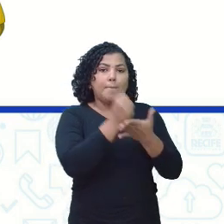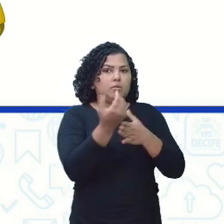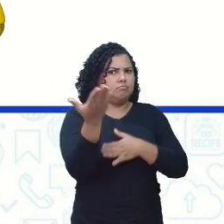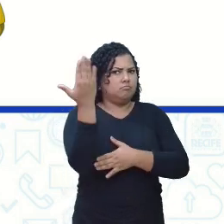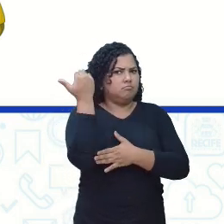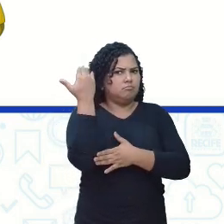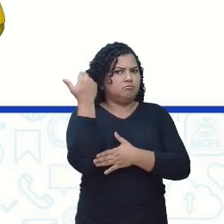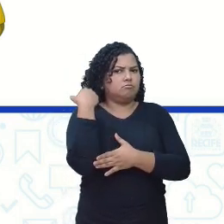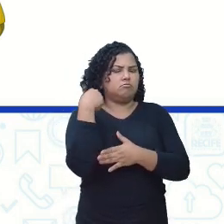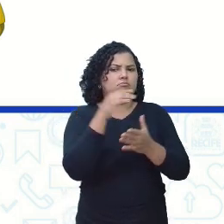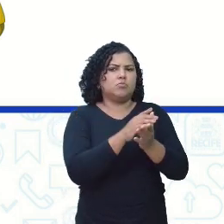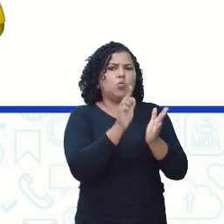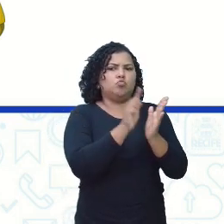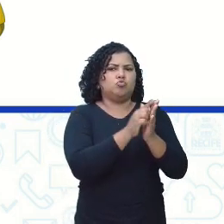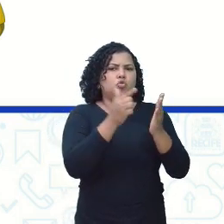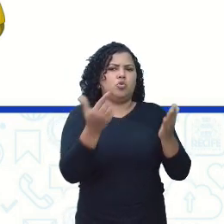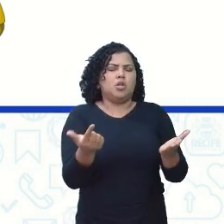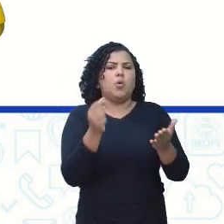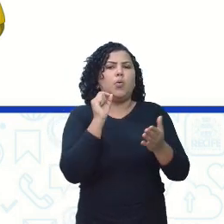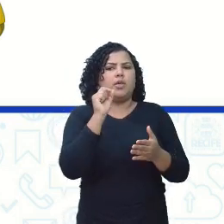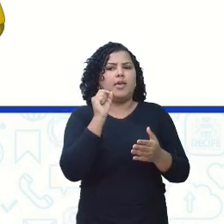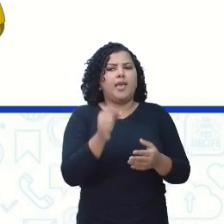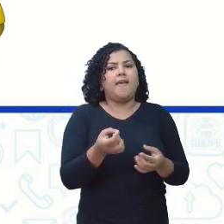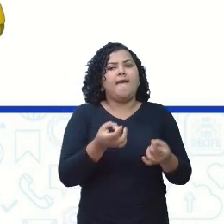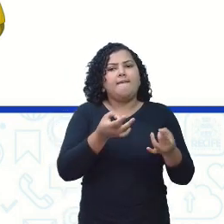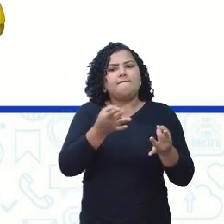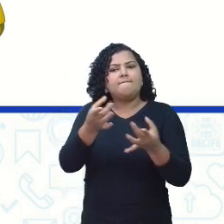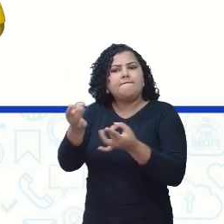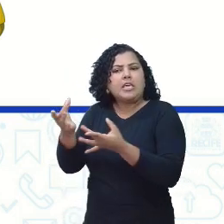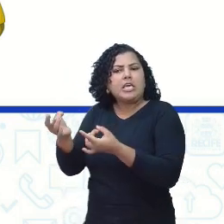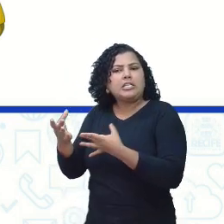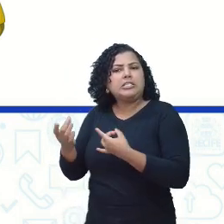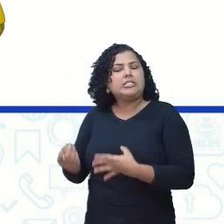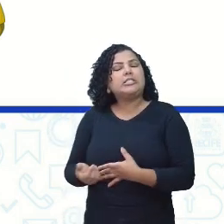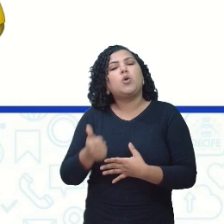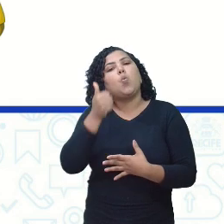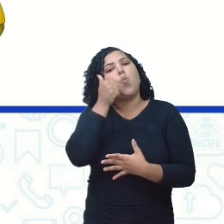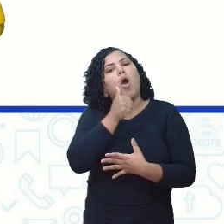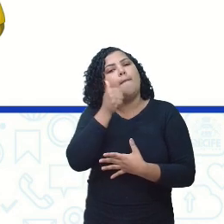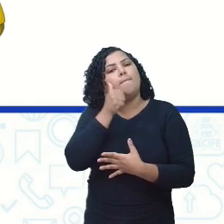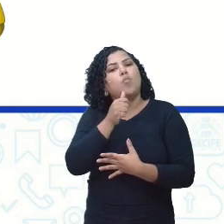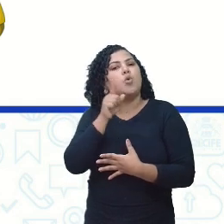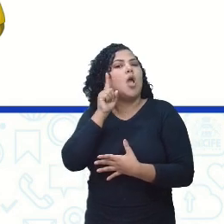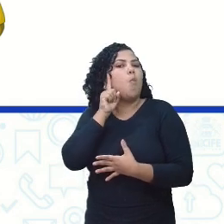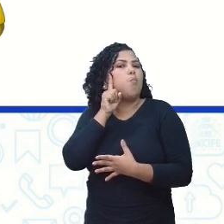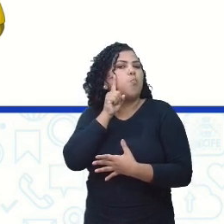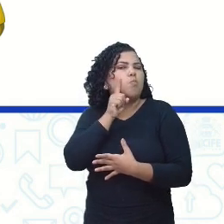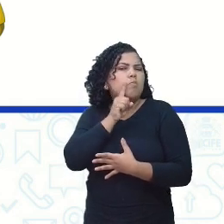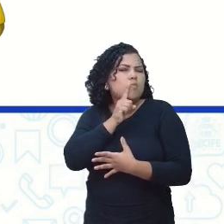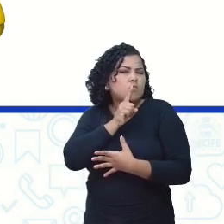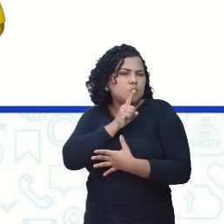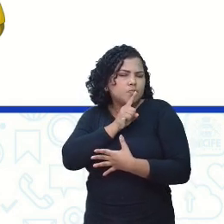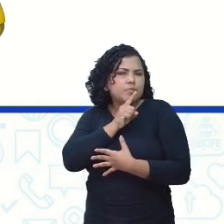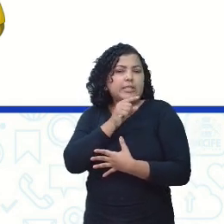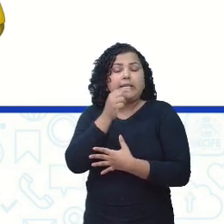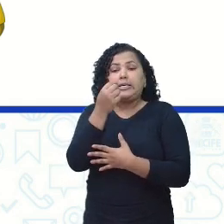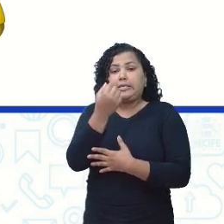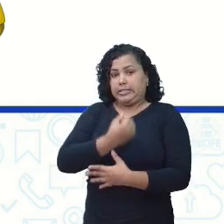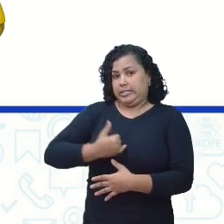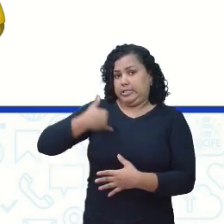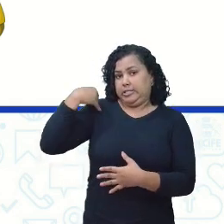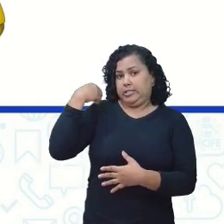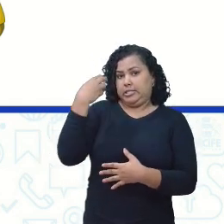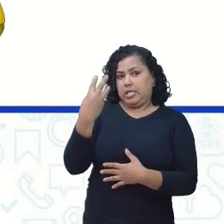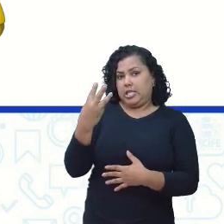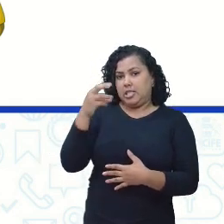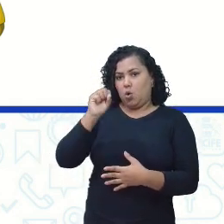aqui um trechozinho do jornal que tem escrava. Vende-se uma mulata de 38 anos com um filho de